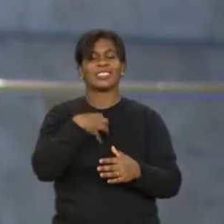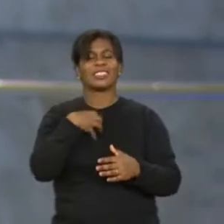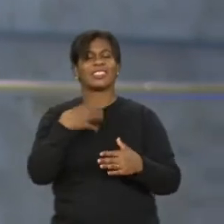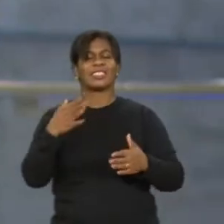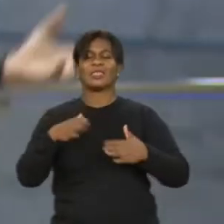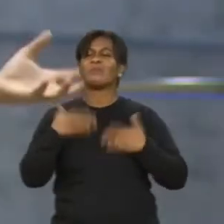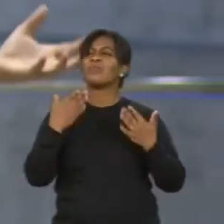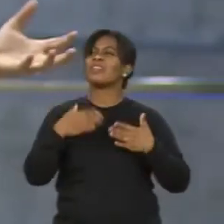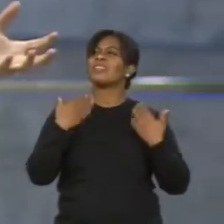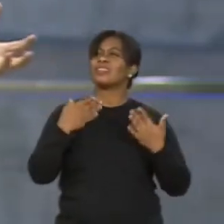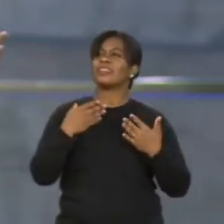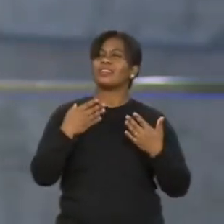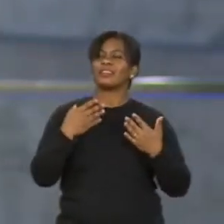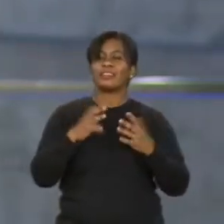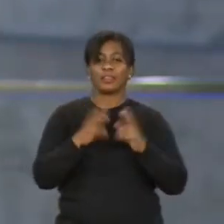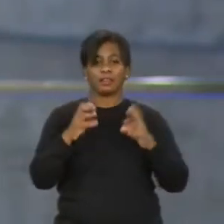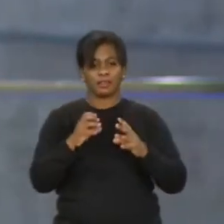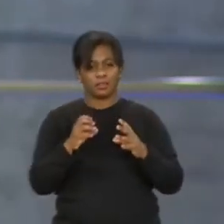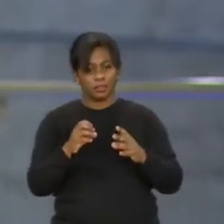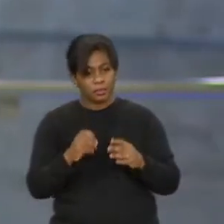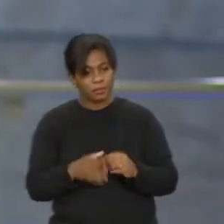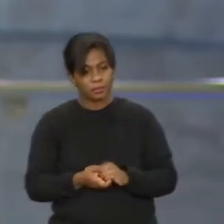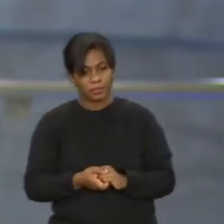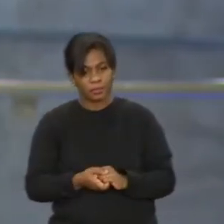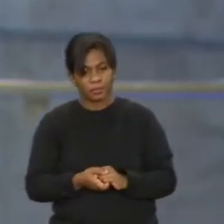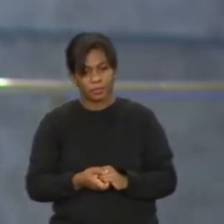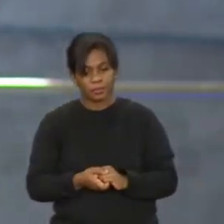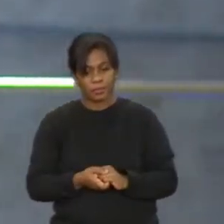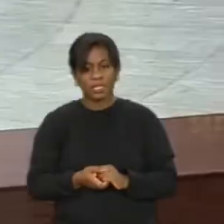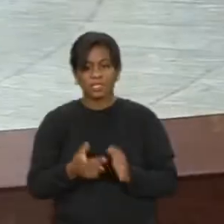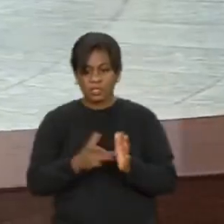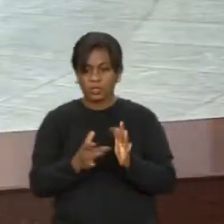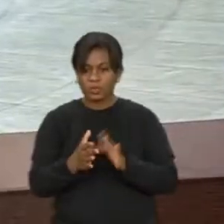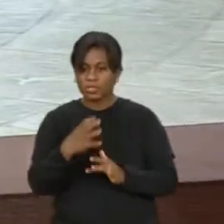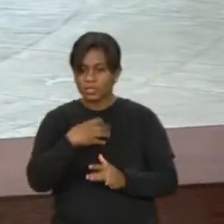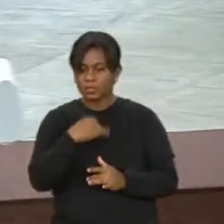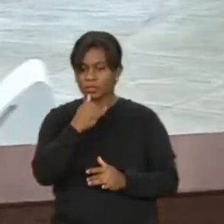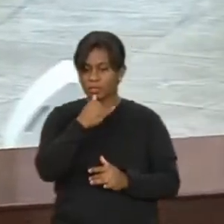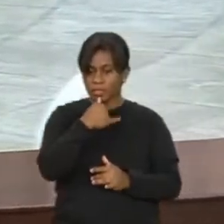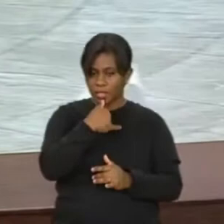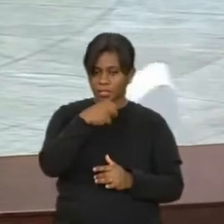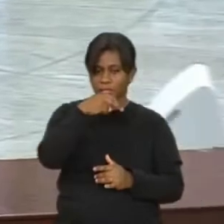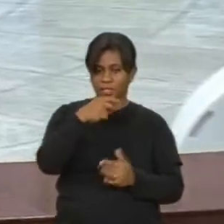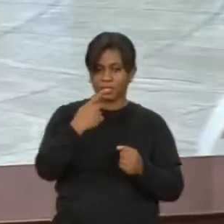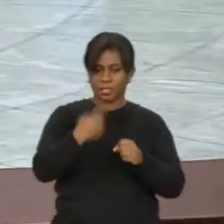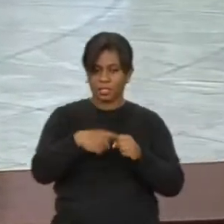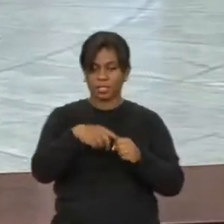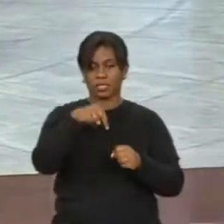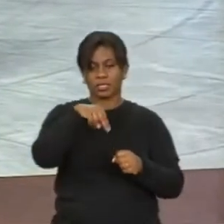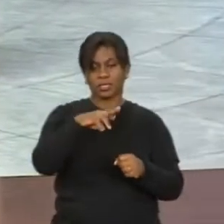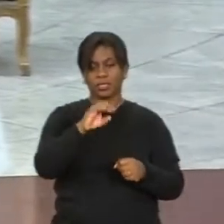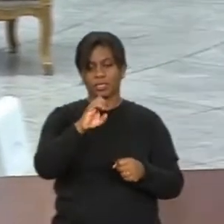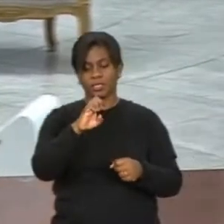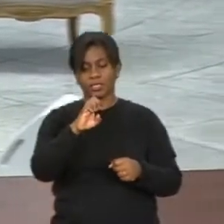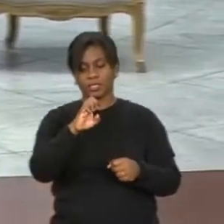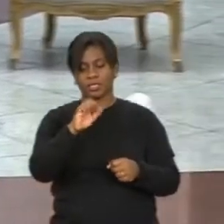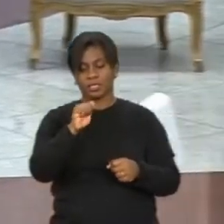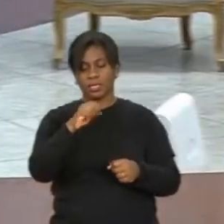Jesus sentiu tristeza em Nazaré, Ele sente alegria quando vê você fazendo a vontade dEle. Amém?